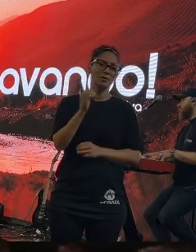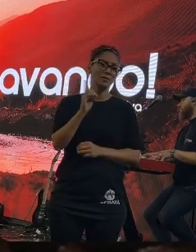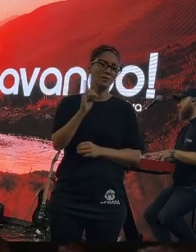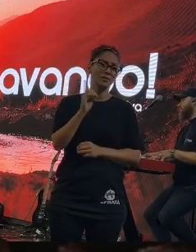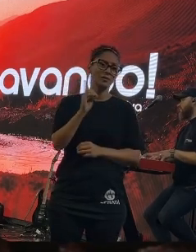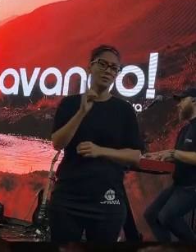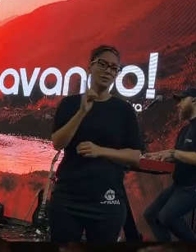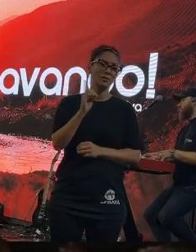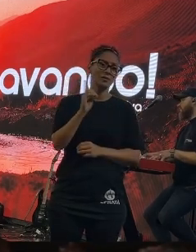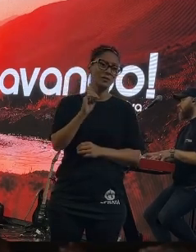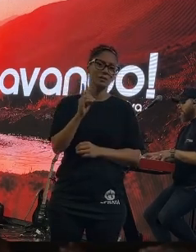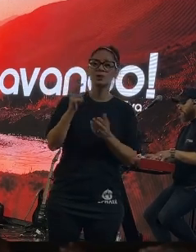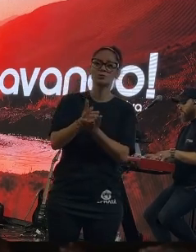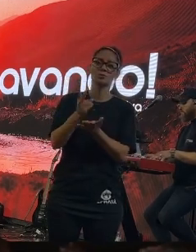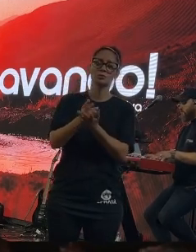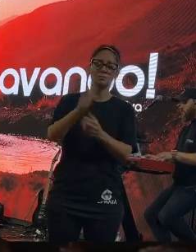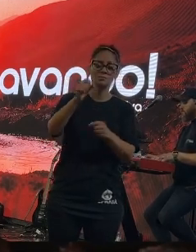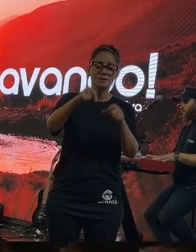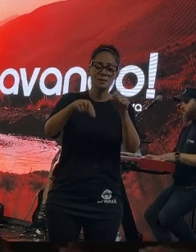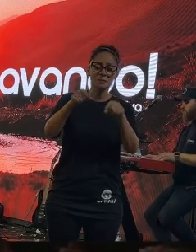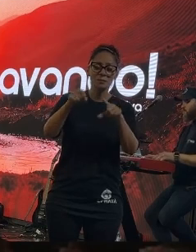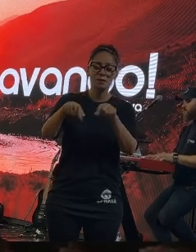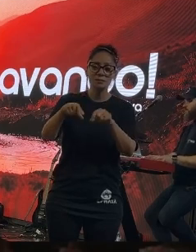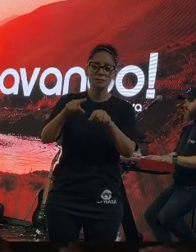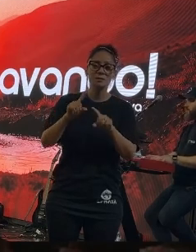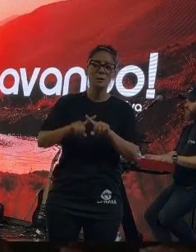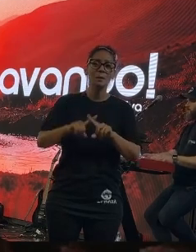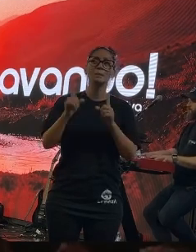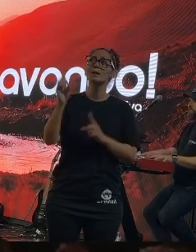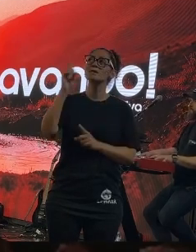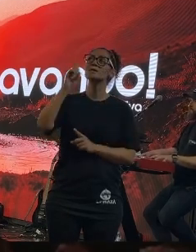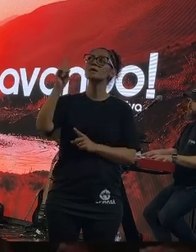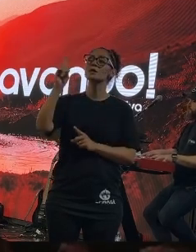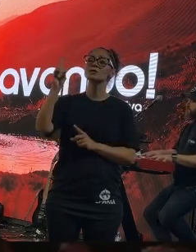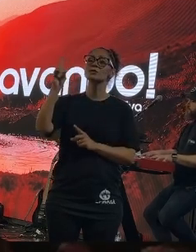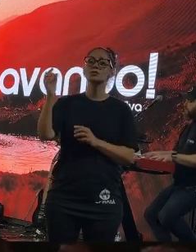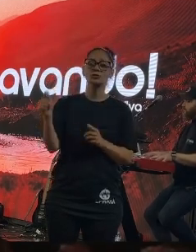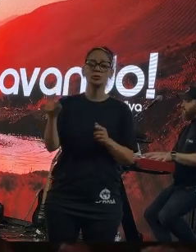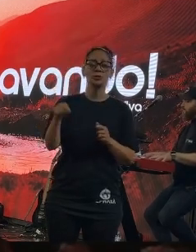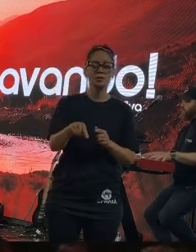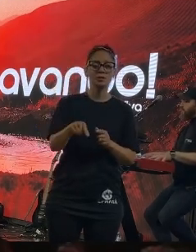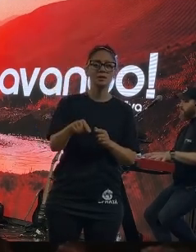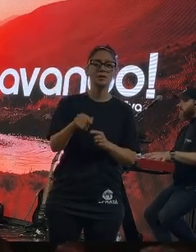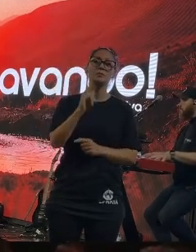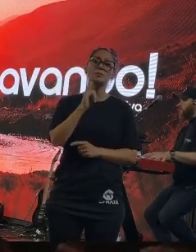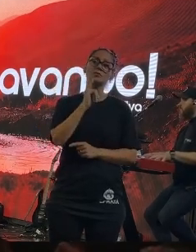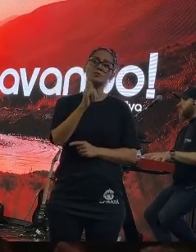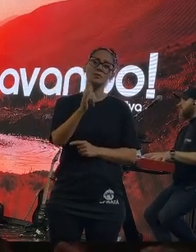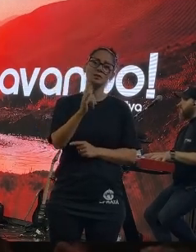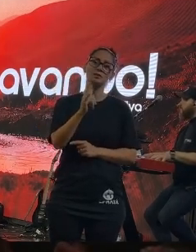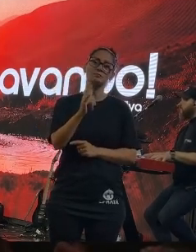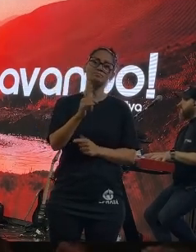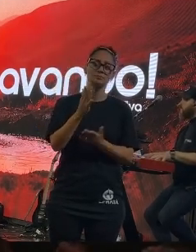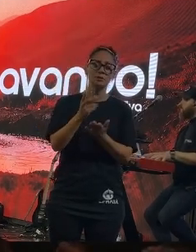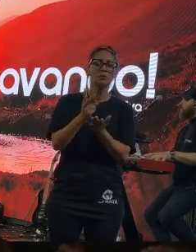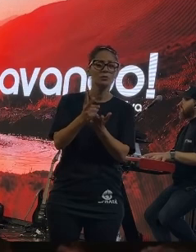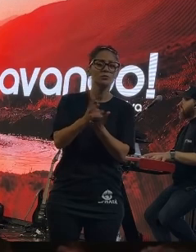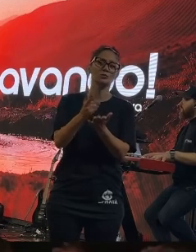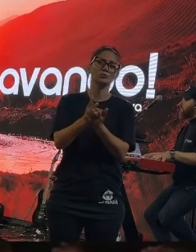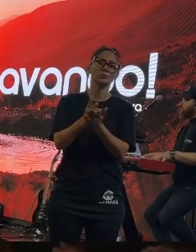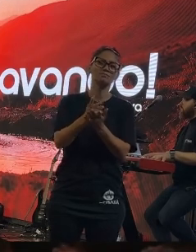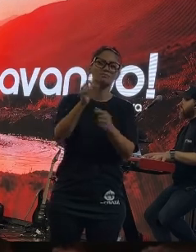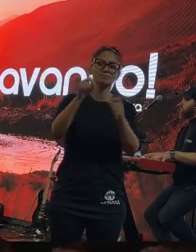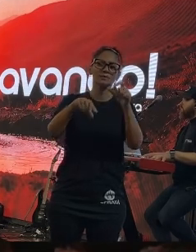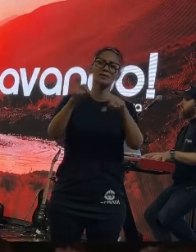continue semeando, mas Deus te trouxe nessa noite aqui só para te dizer: continua semeando,